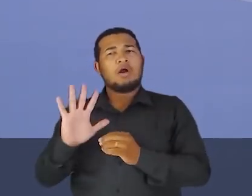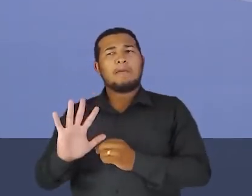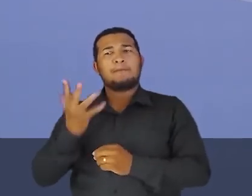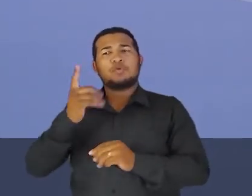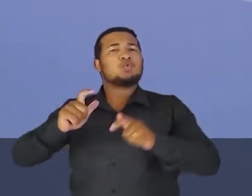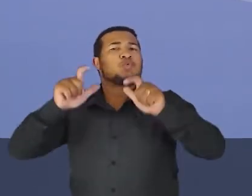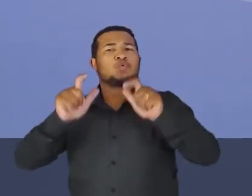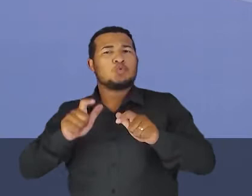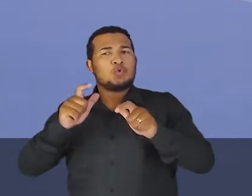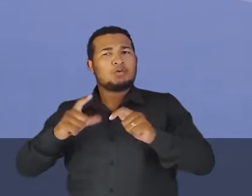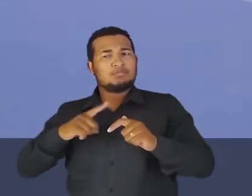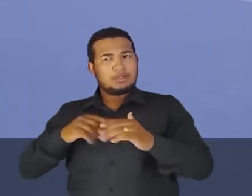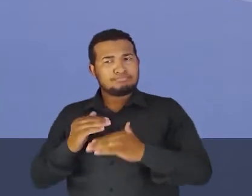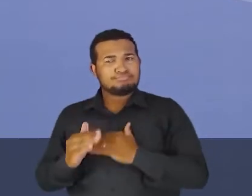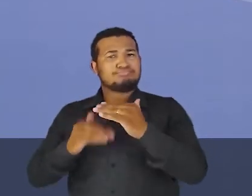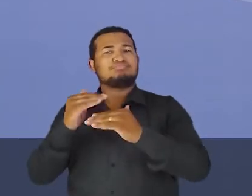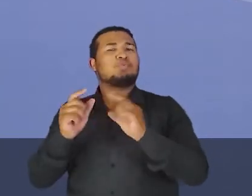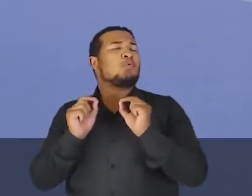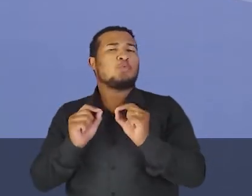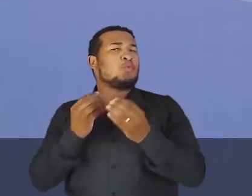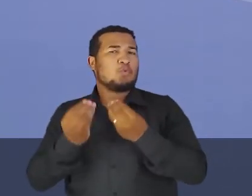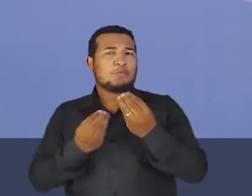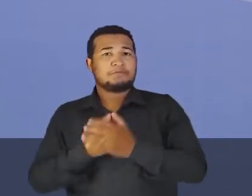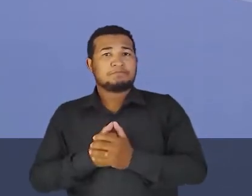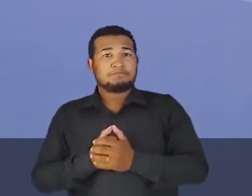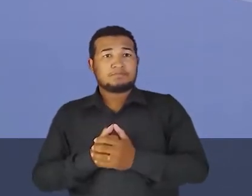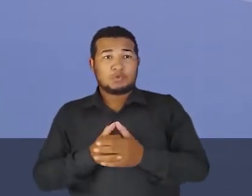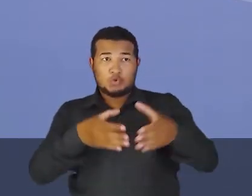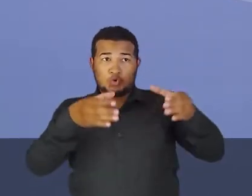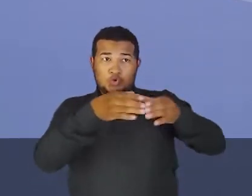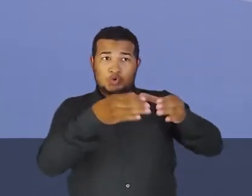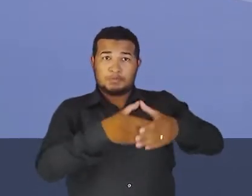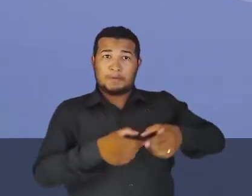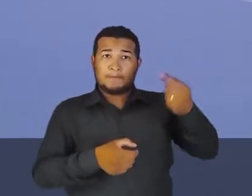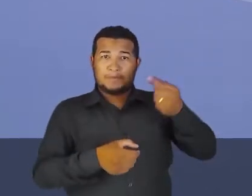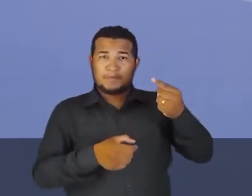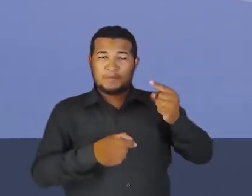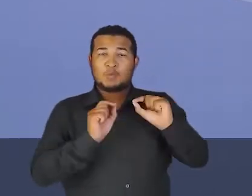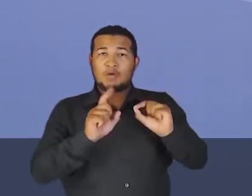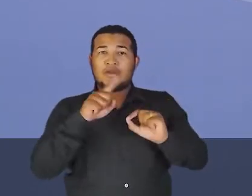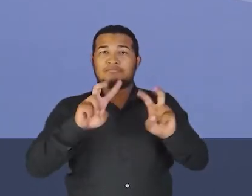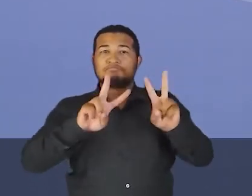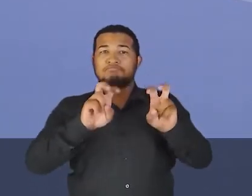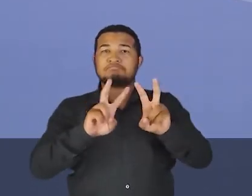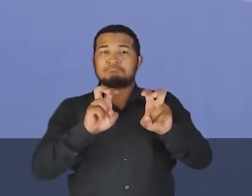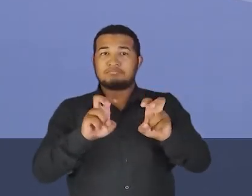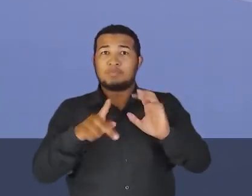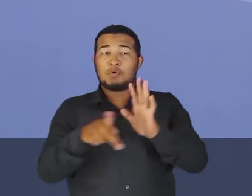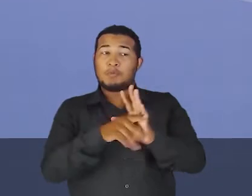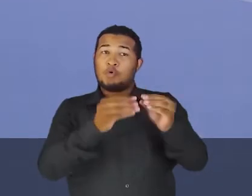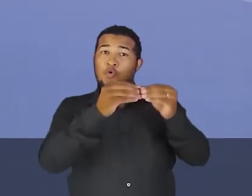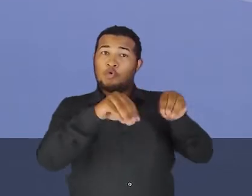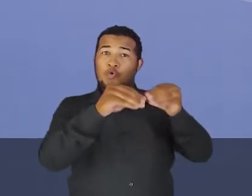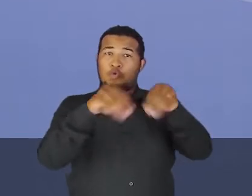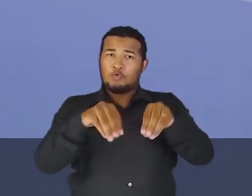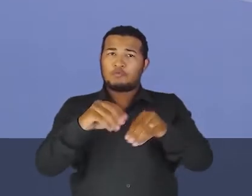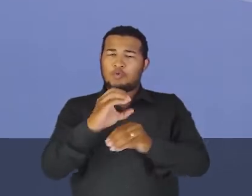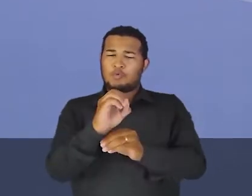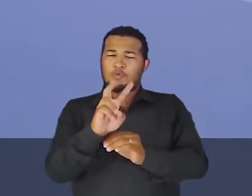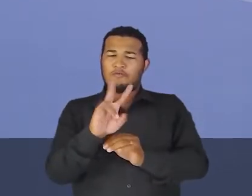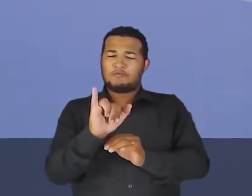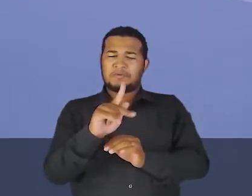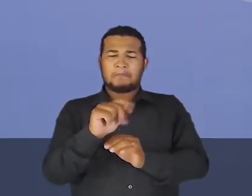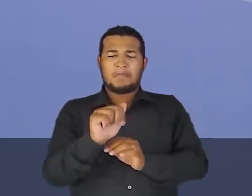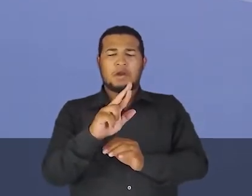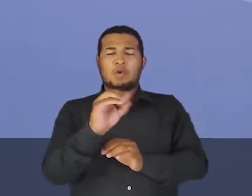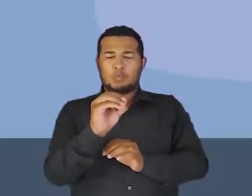acontece esse desenvolvimento embrionário. O primeiro grupo de animais que nós vamos falar é sobre os animais ovíparos. O que é um animal